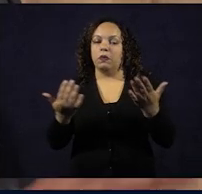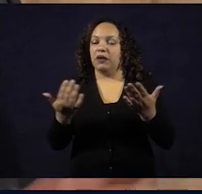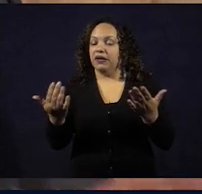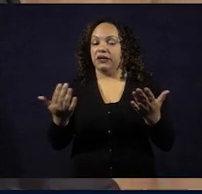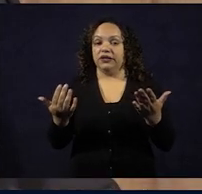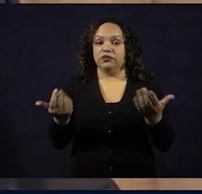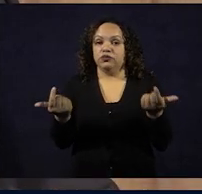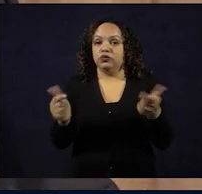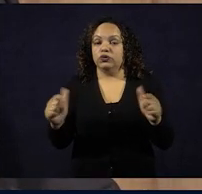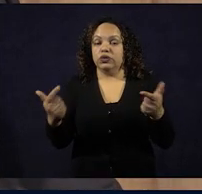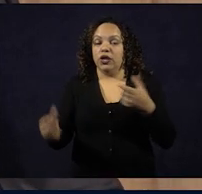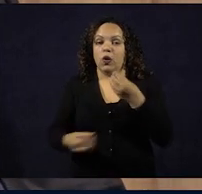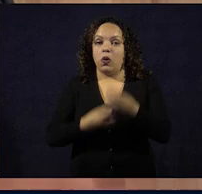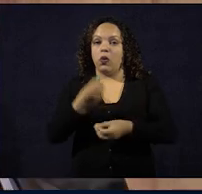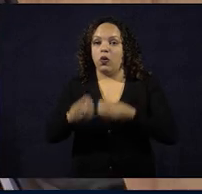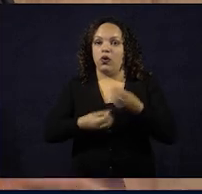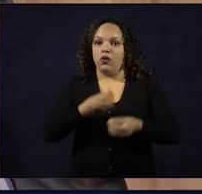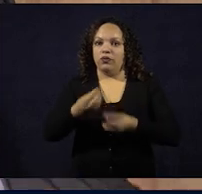listado